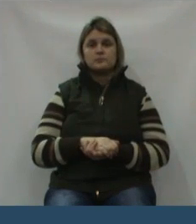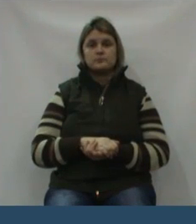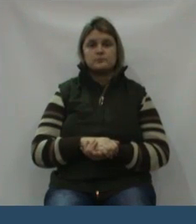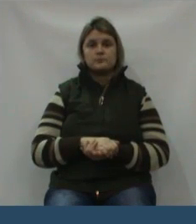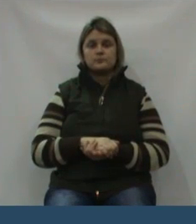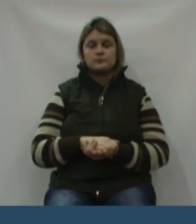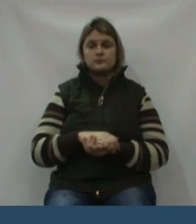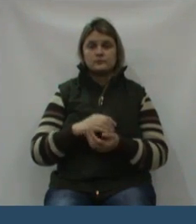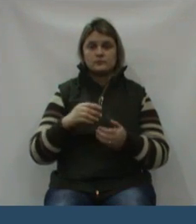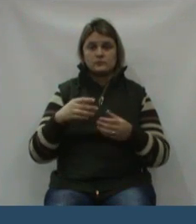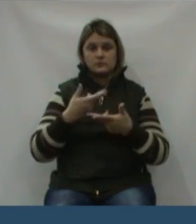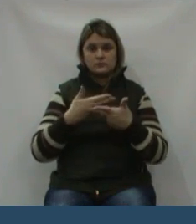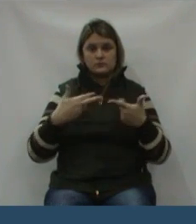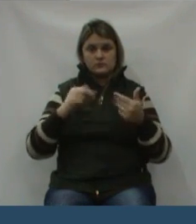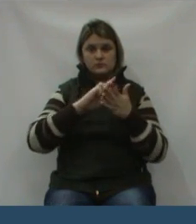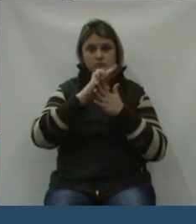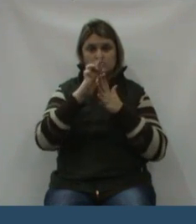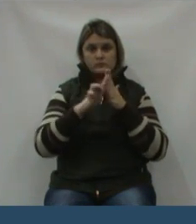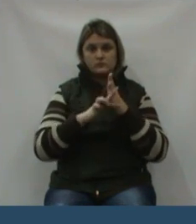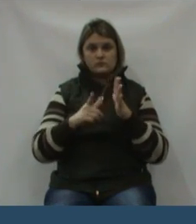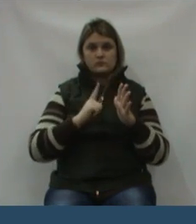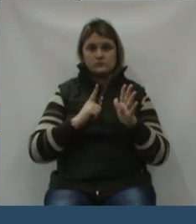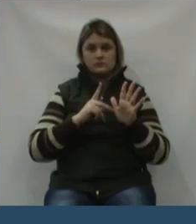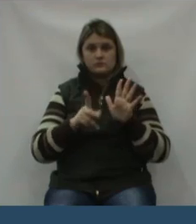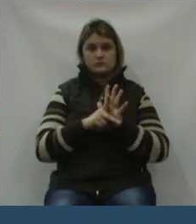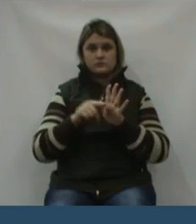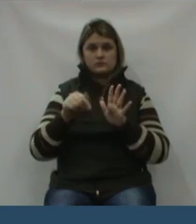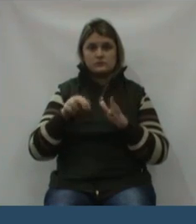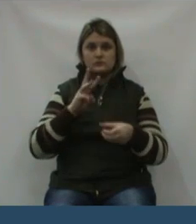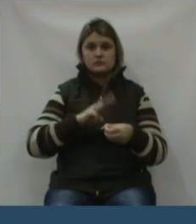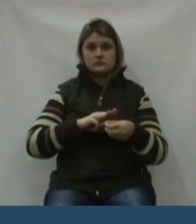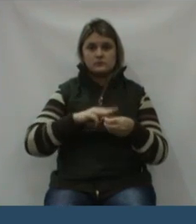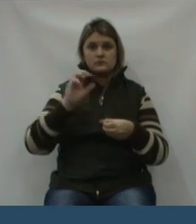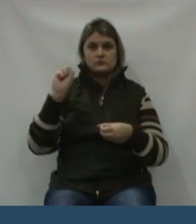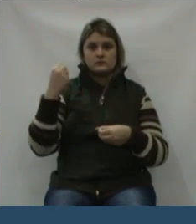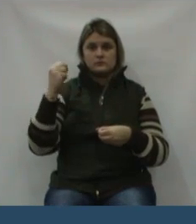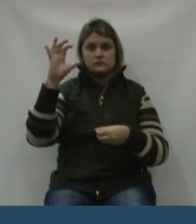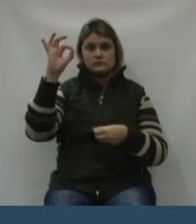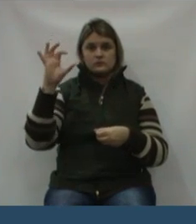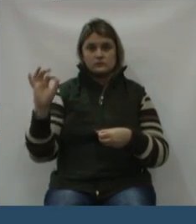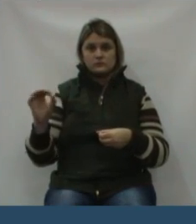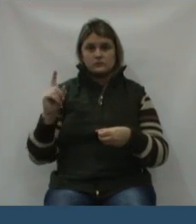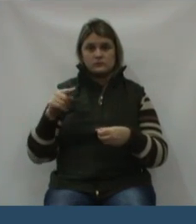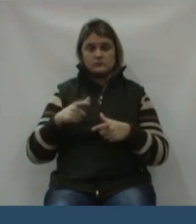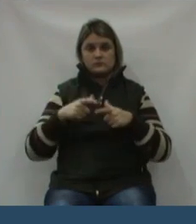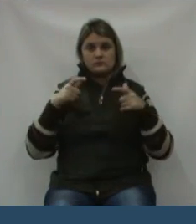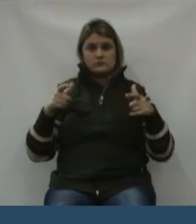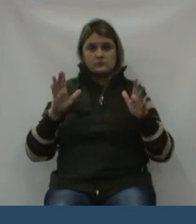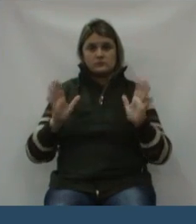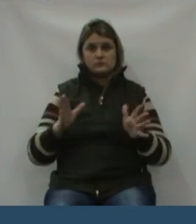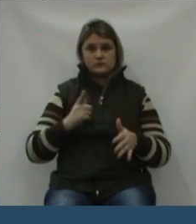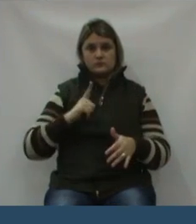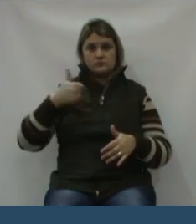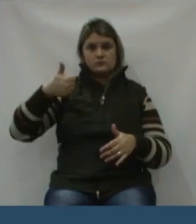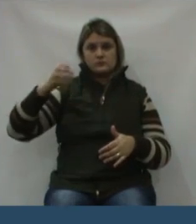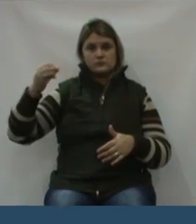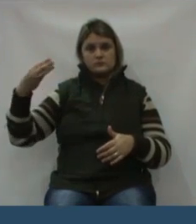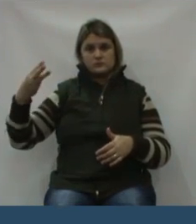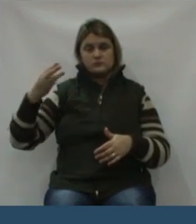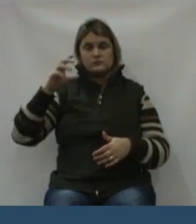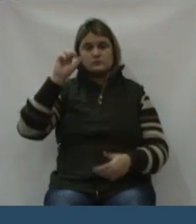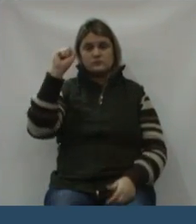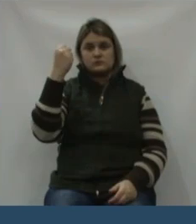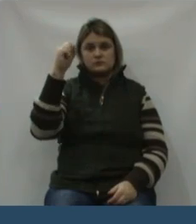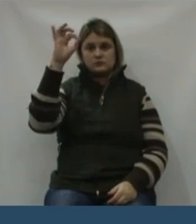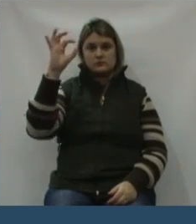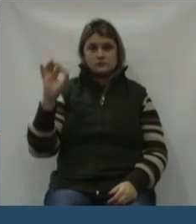sua peculiaridade. E a nossa situação peculiar hoje, o 8% vai dar mais do que tem hoje. Hoje tem 103. 8%